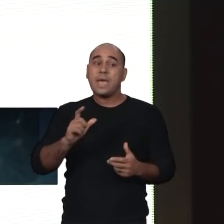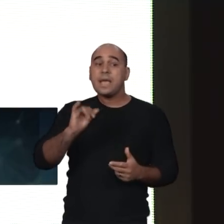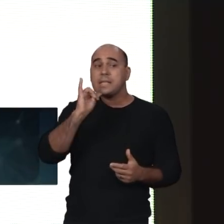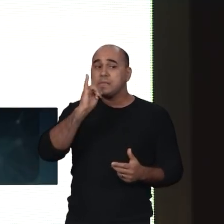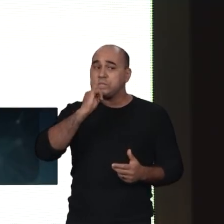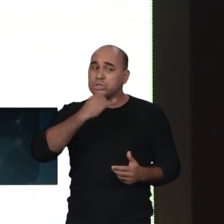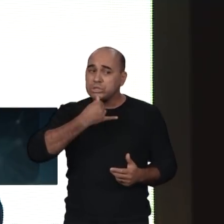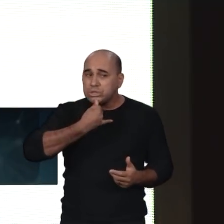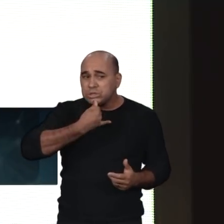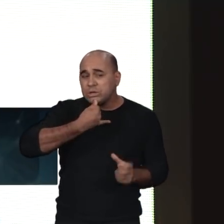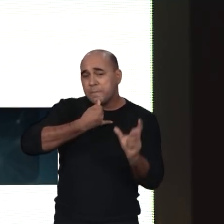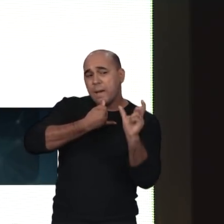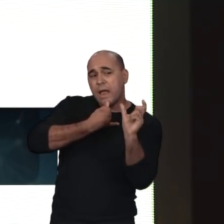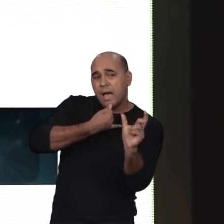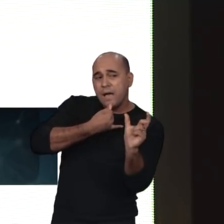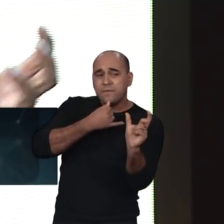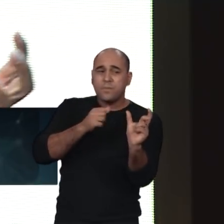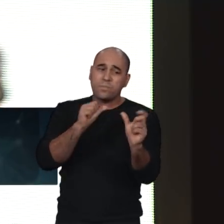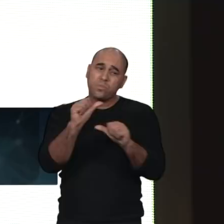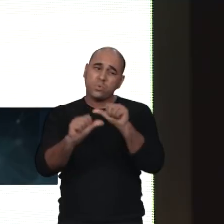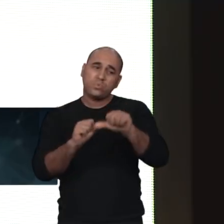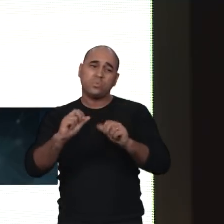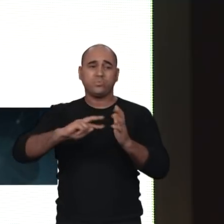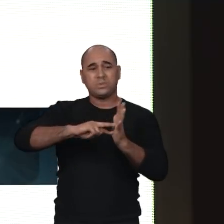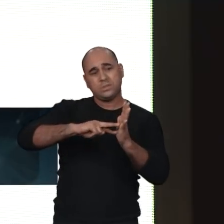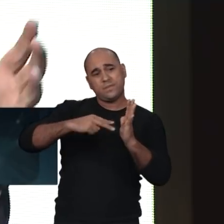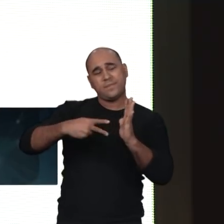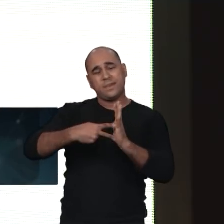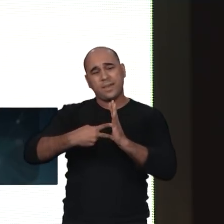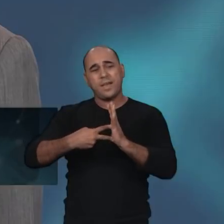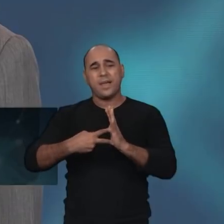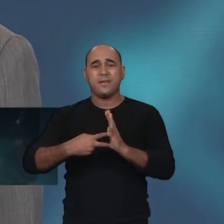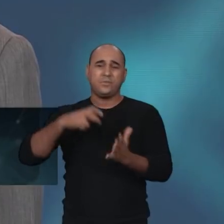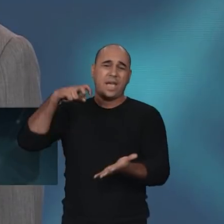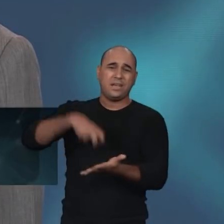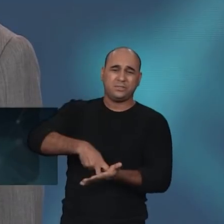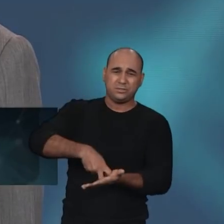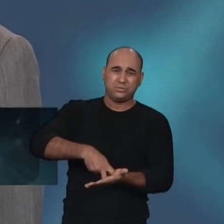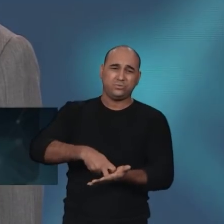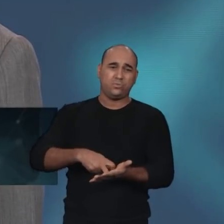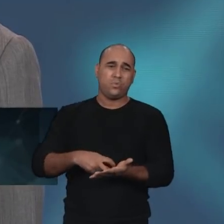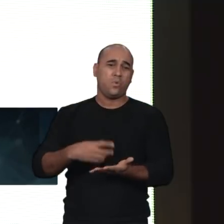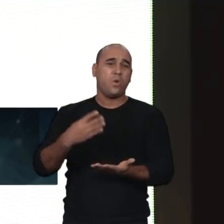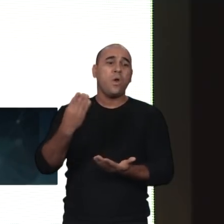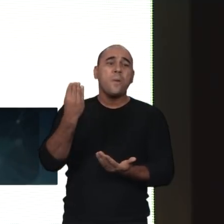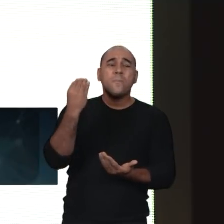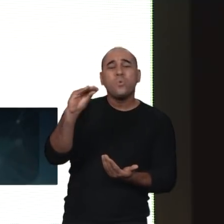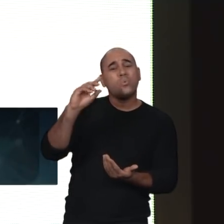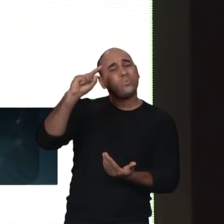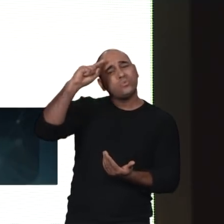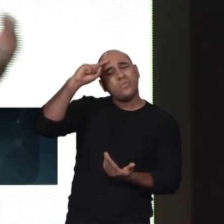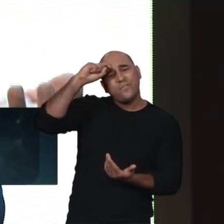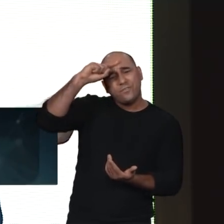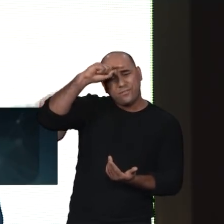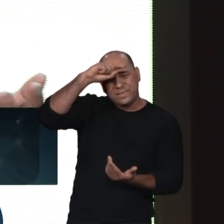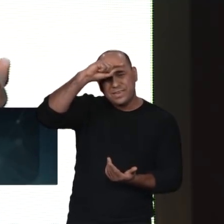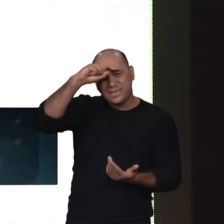Deus que pode castigar se tornou proscrita demais. Deus não castiga. Porque as pessoas têm a ideia de muitos tipos